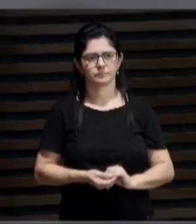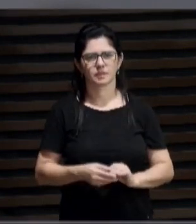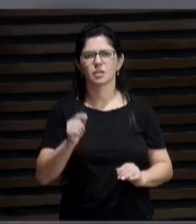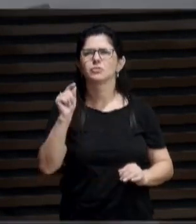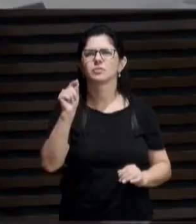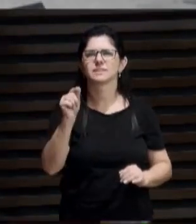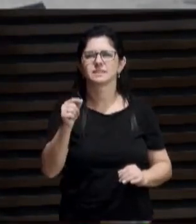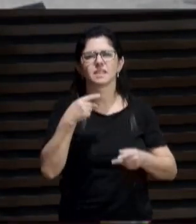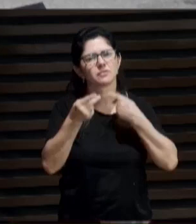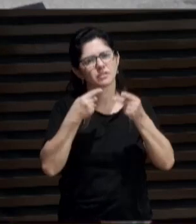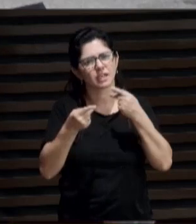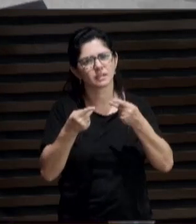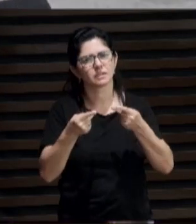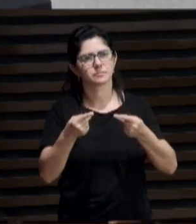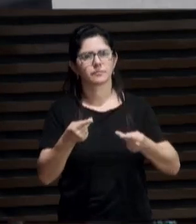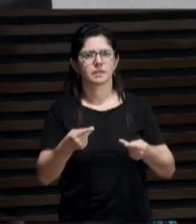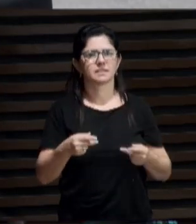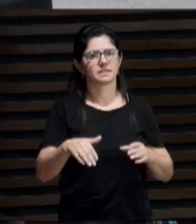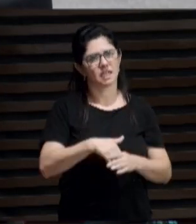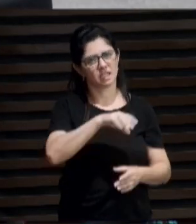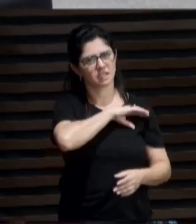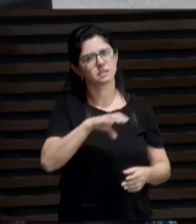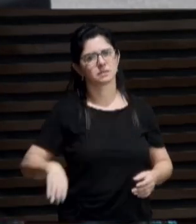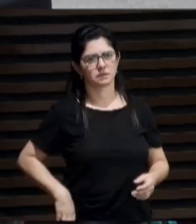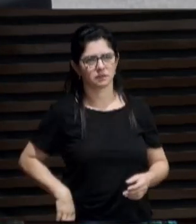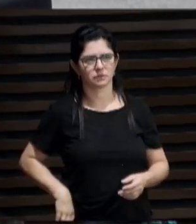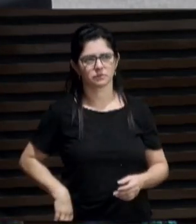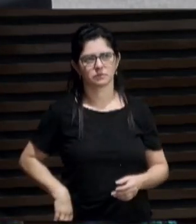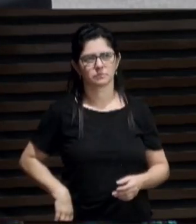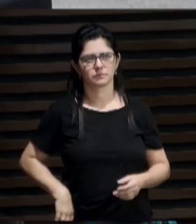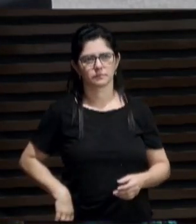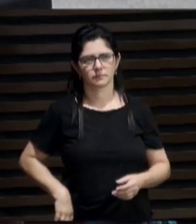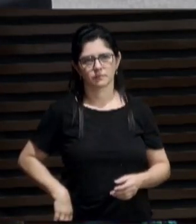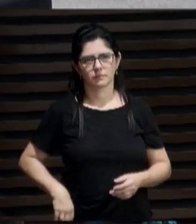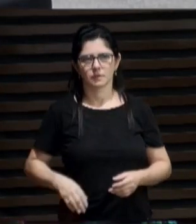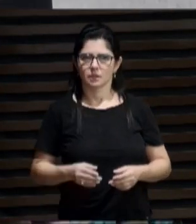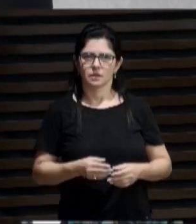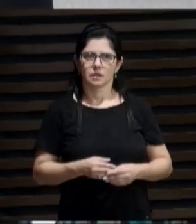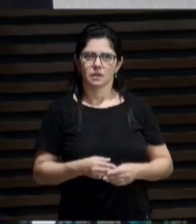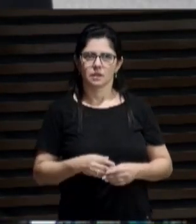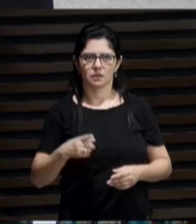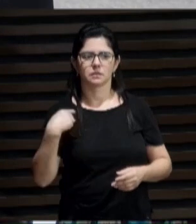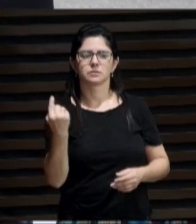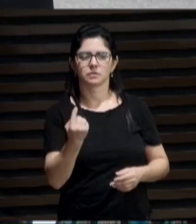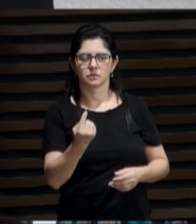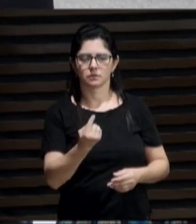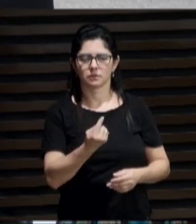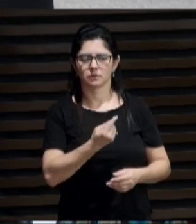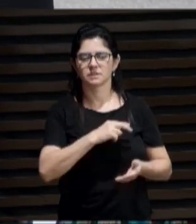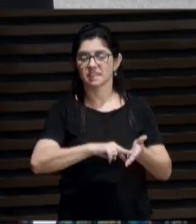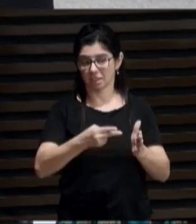Quando você diz que está em Cristo, isso a priori significa que nós fomos incluídos no corpo de